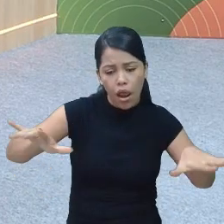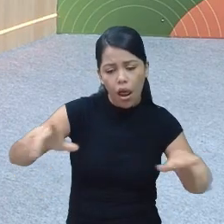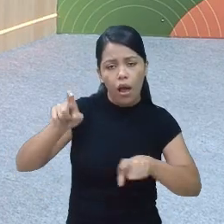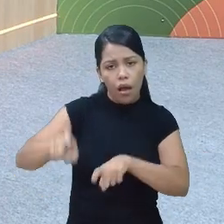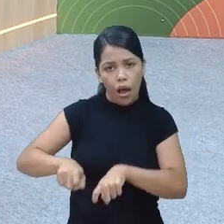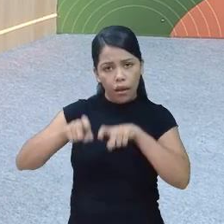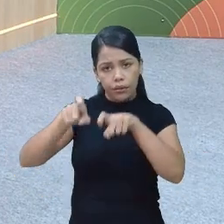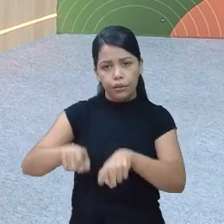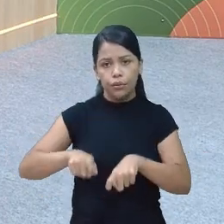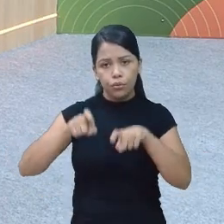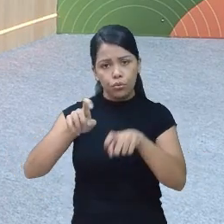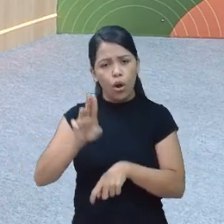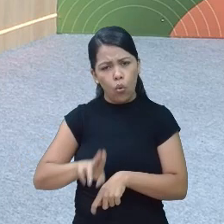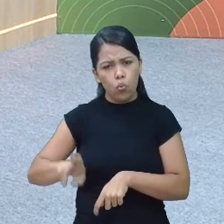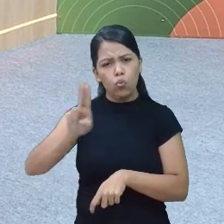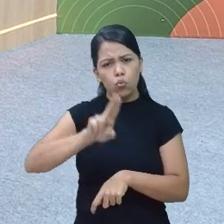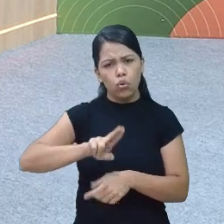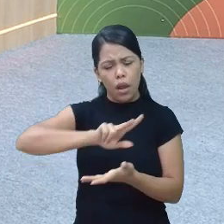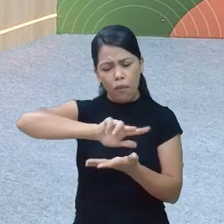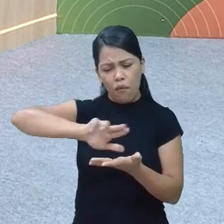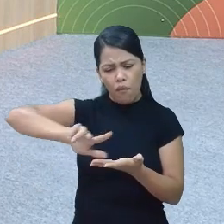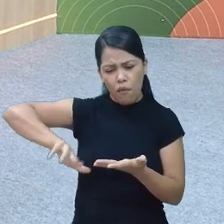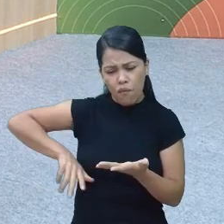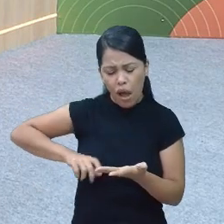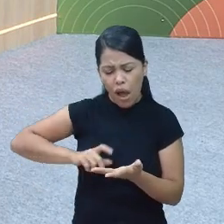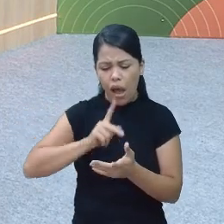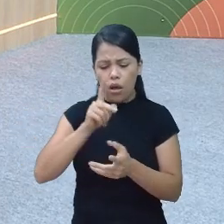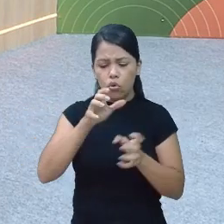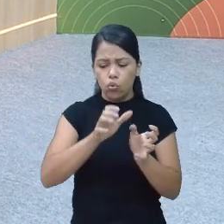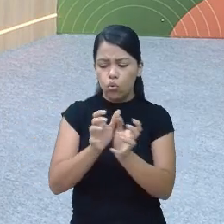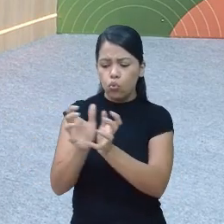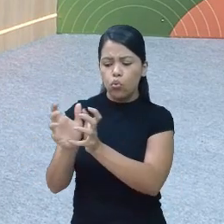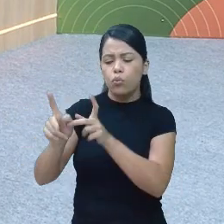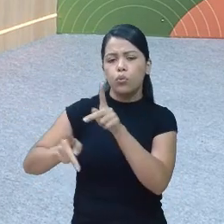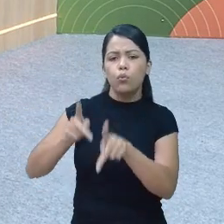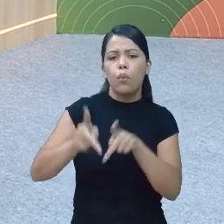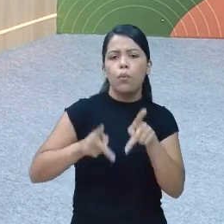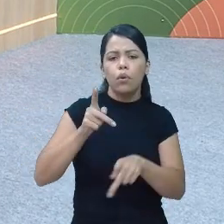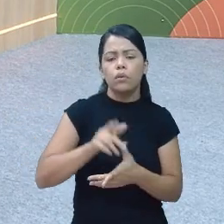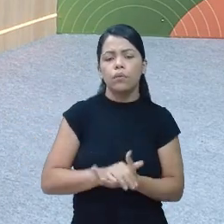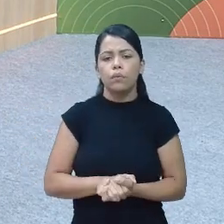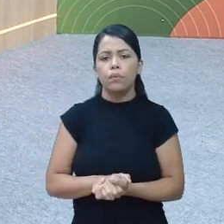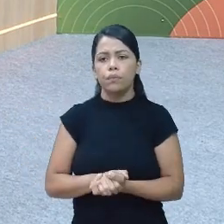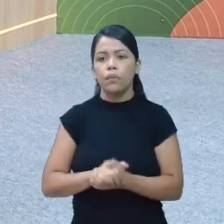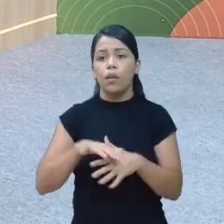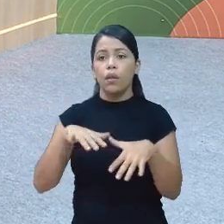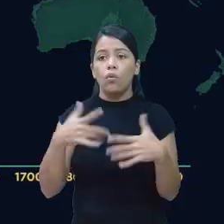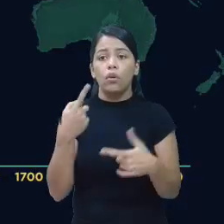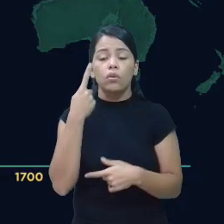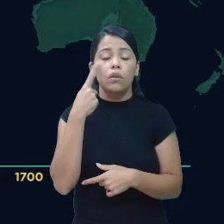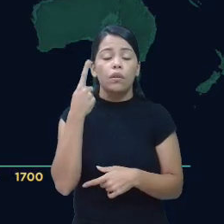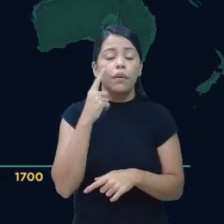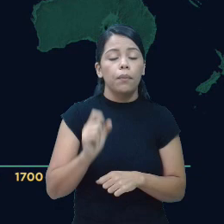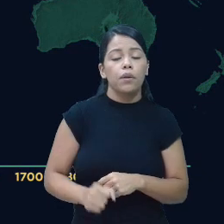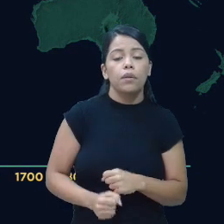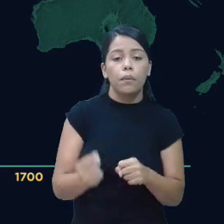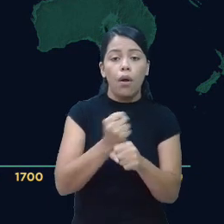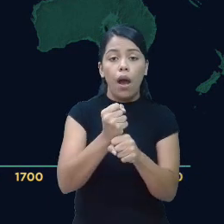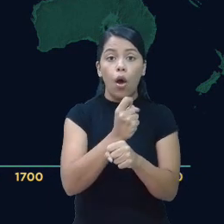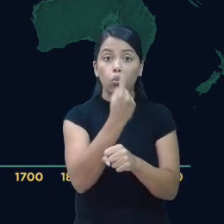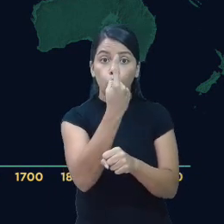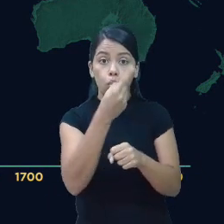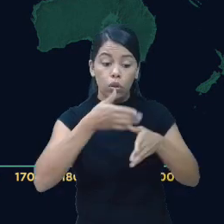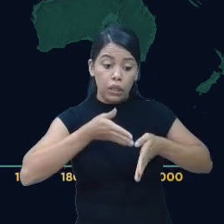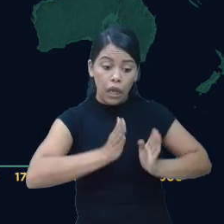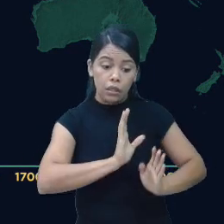bastante utilizada por diversas pessoas. Quando a gente pega ali, ó, ano 1, nascimento de Cristo, tá marcando